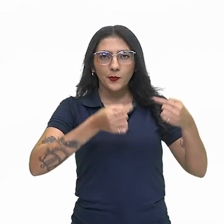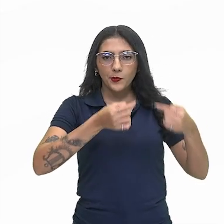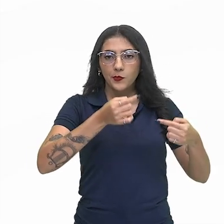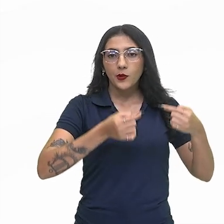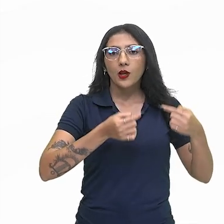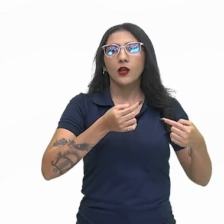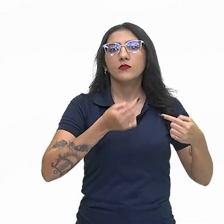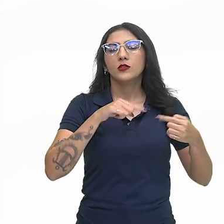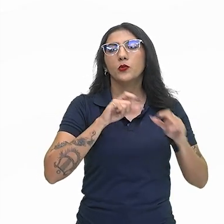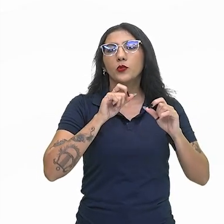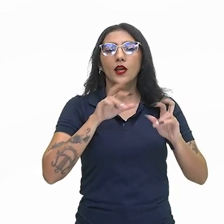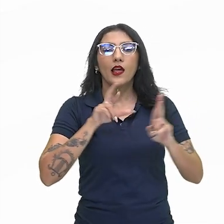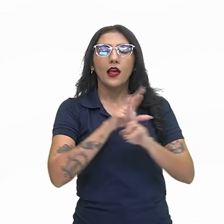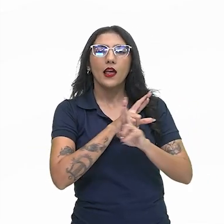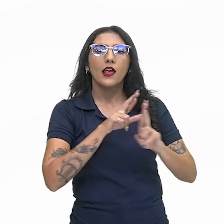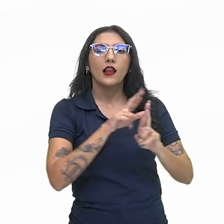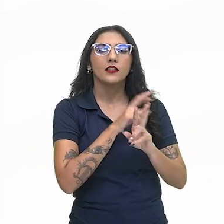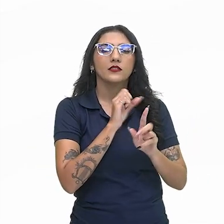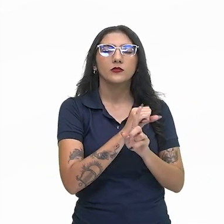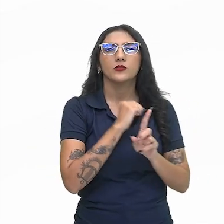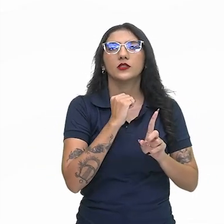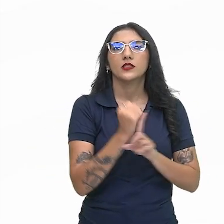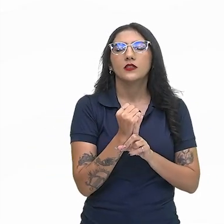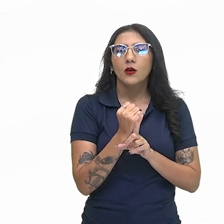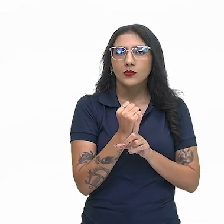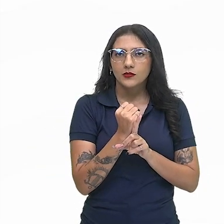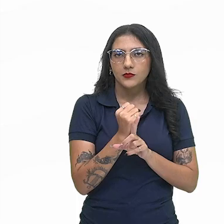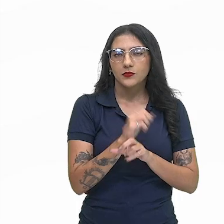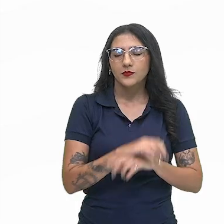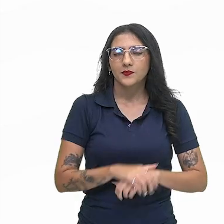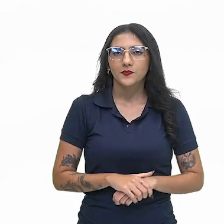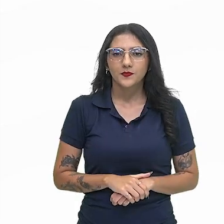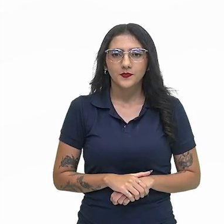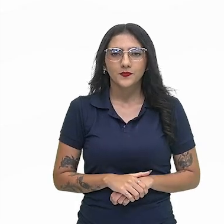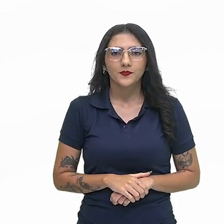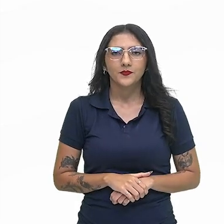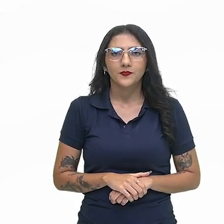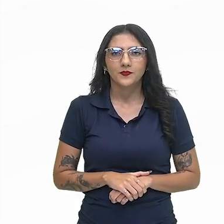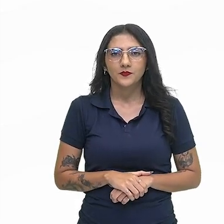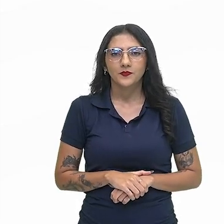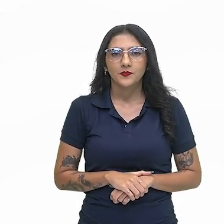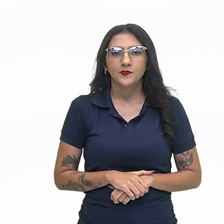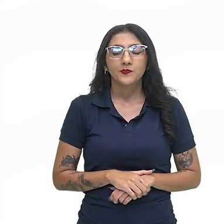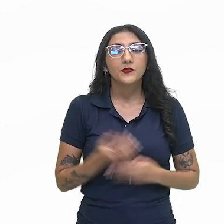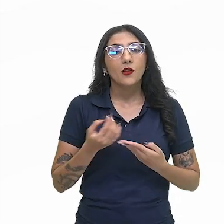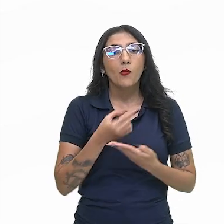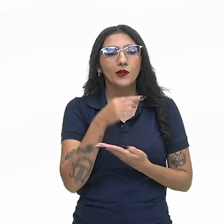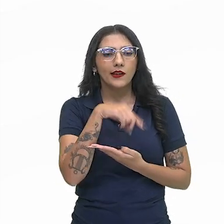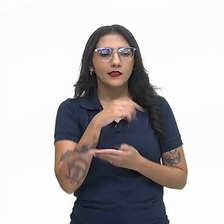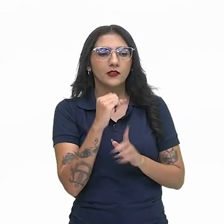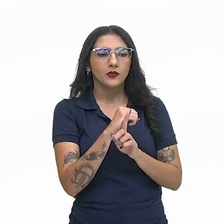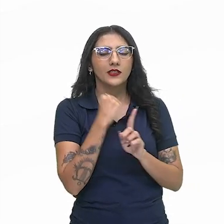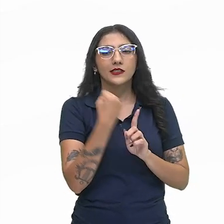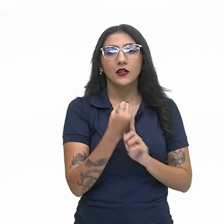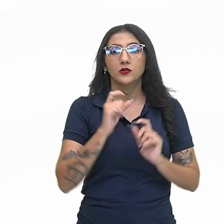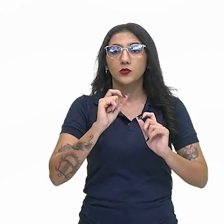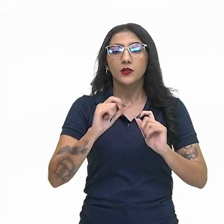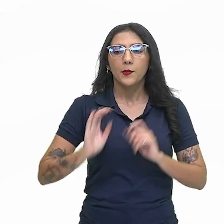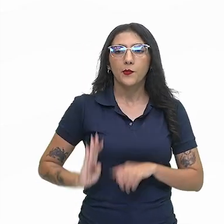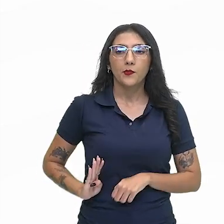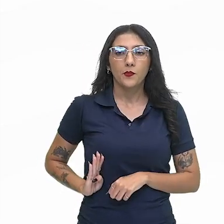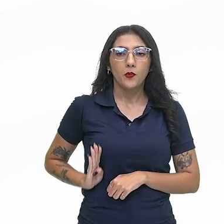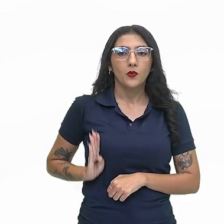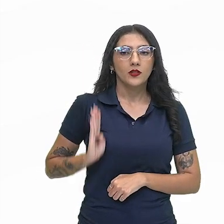chama de relações sociais de produção, né, que no caso da sociedade moderna é a burguesia